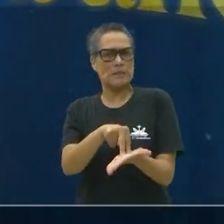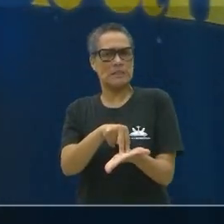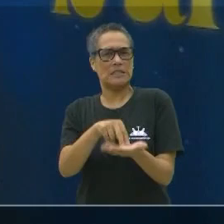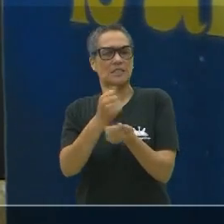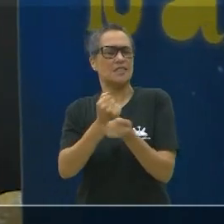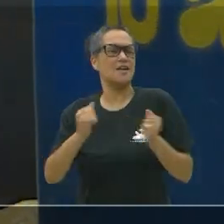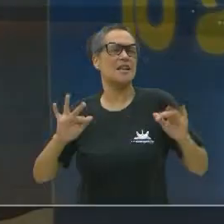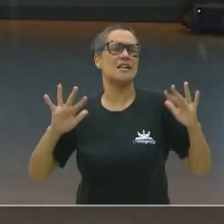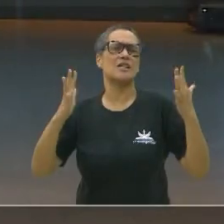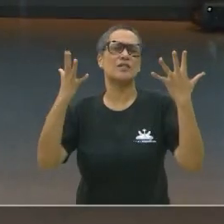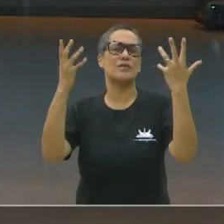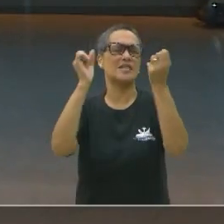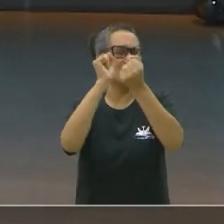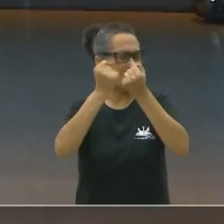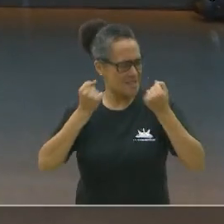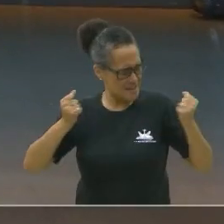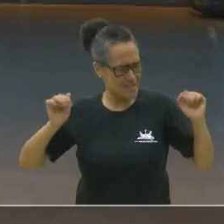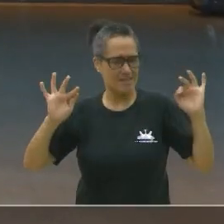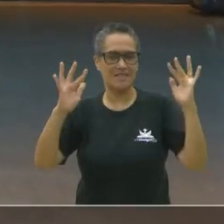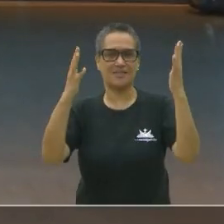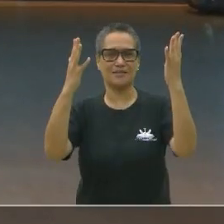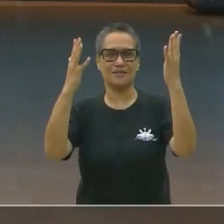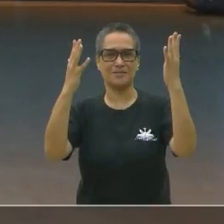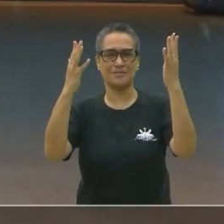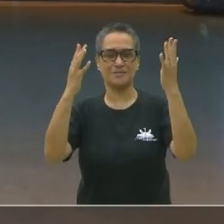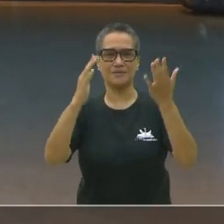Aleluia, aleluia, aleluia.